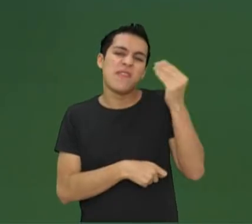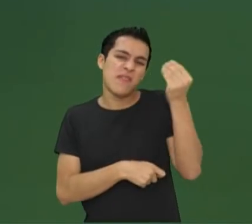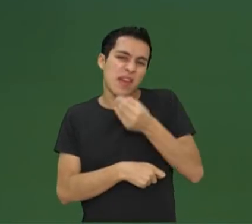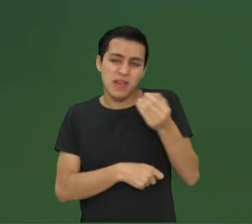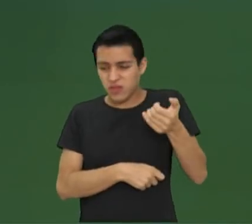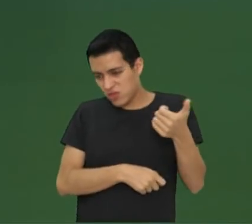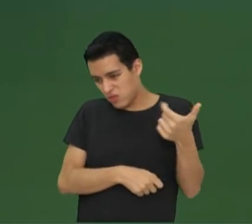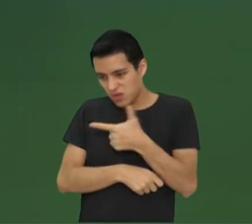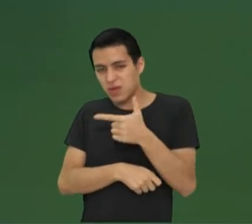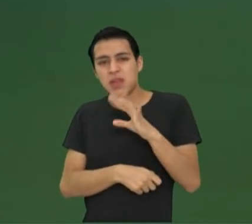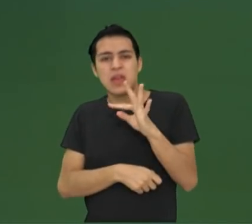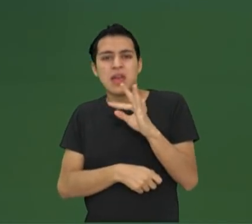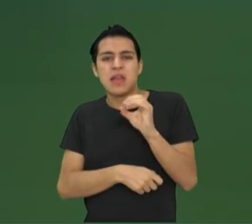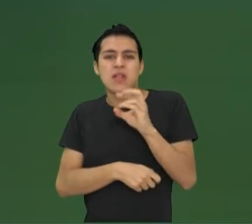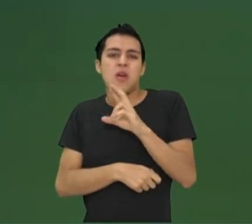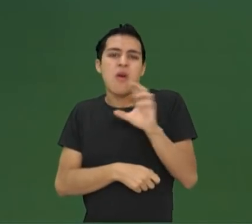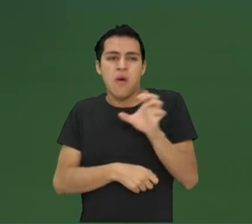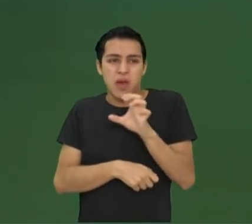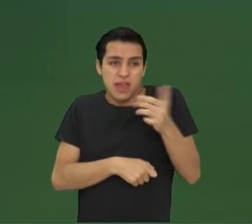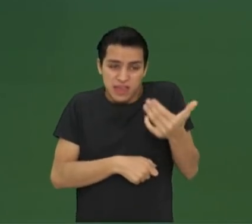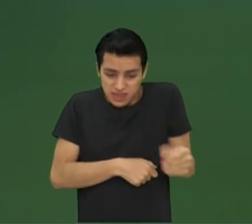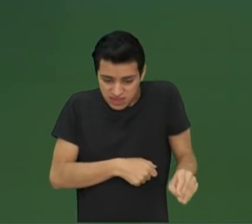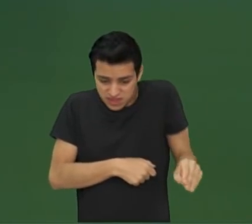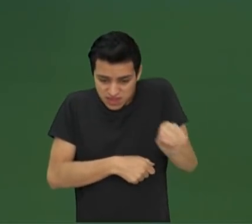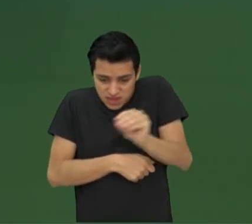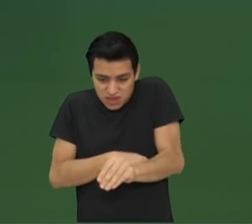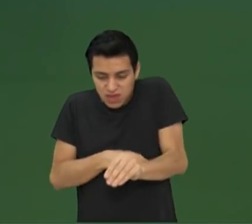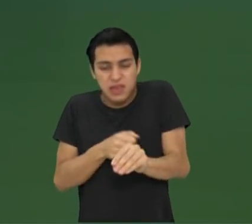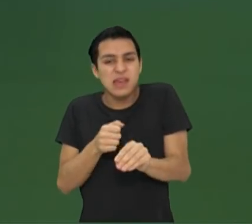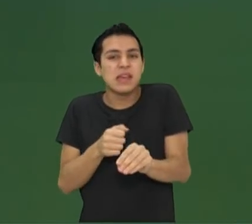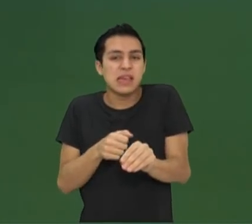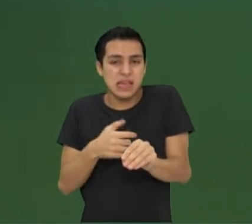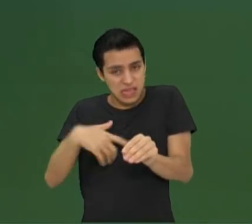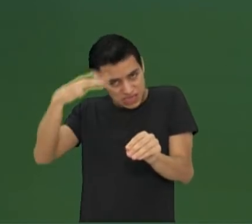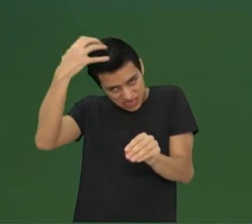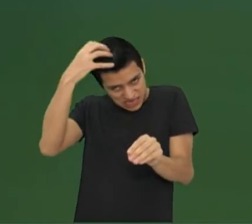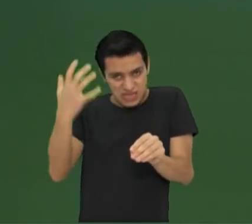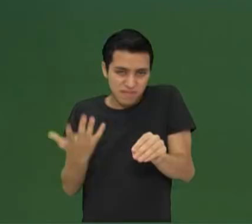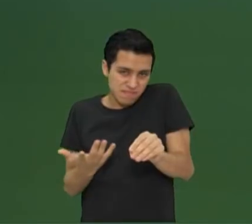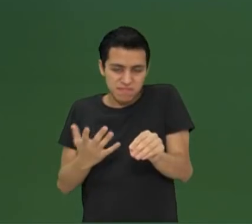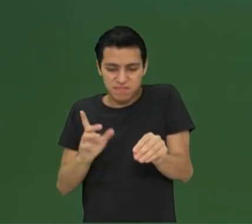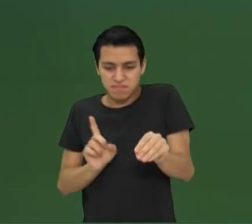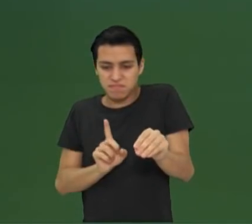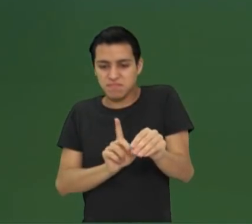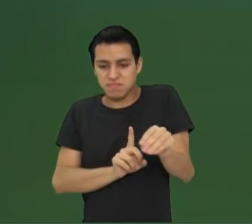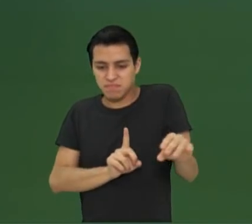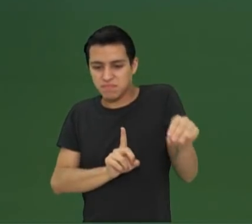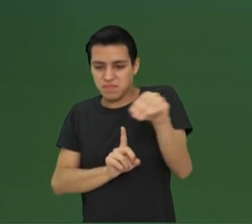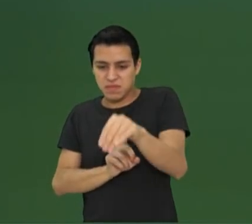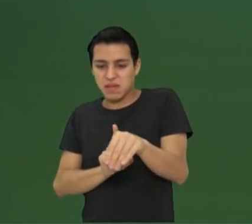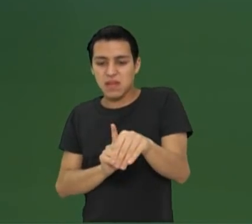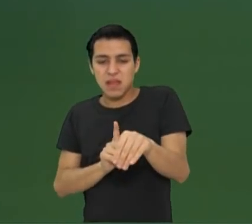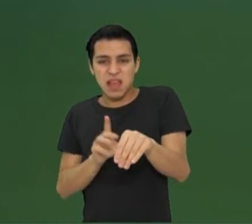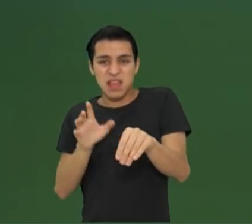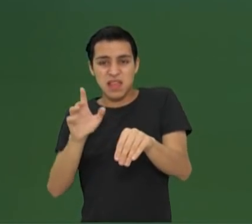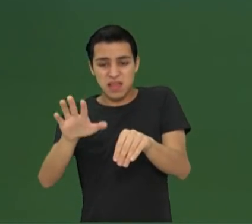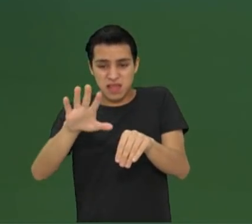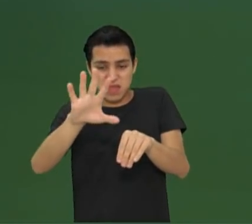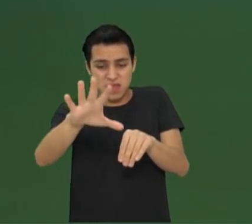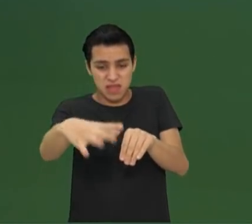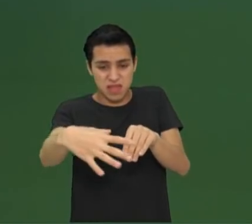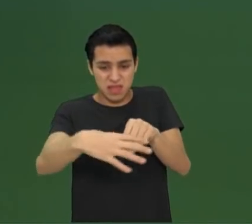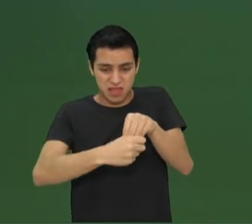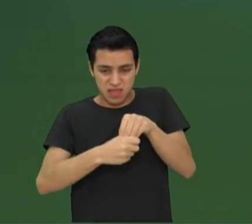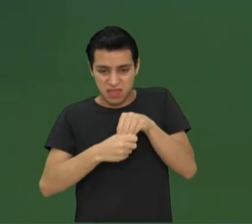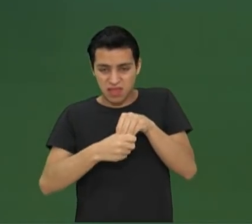do que a torre. Então eu vou colocar o meu cavalo na frente do meu rei. Quando o meu adversário capturar o meu cavalo